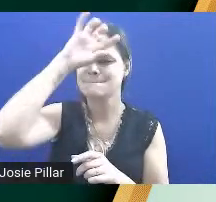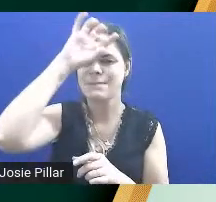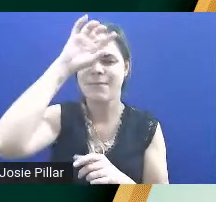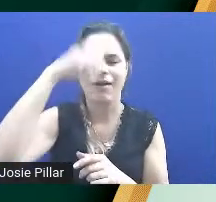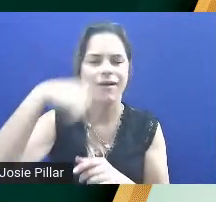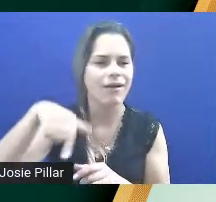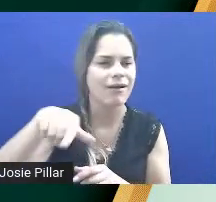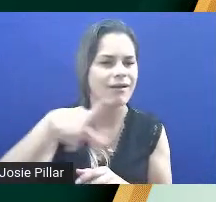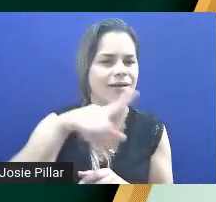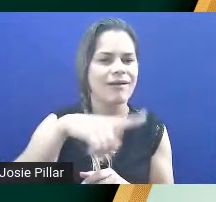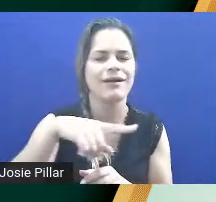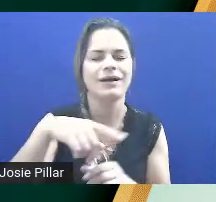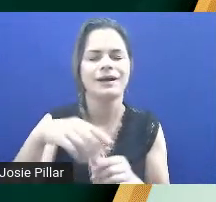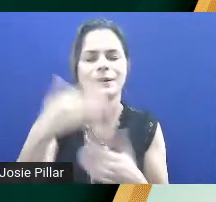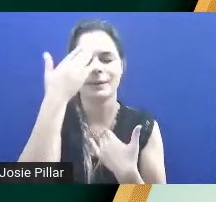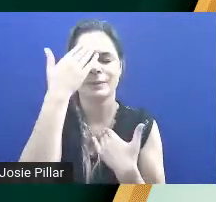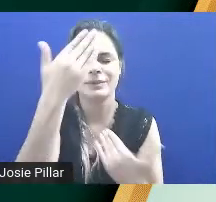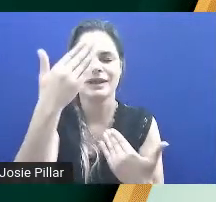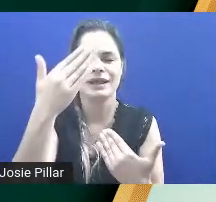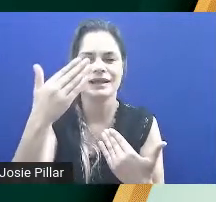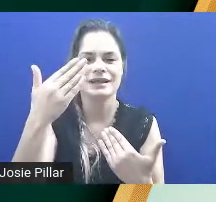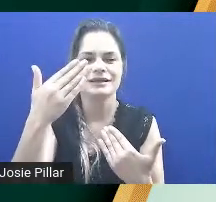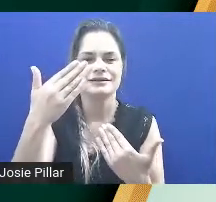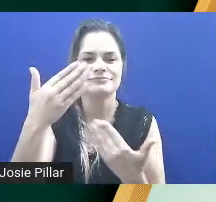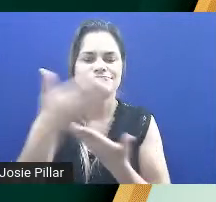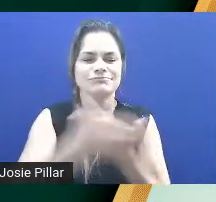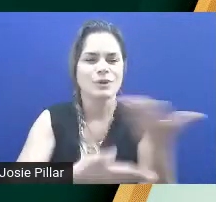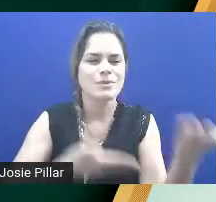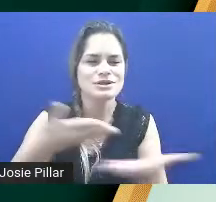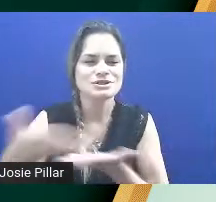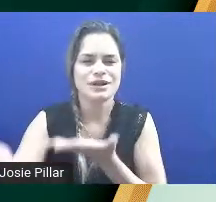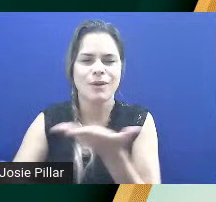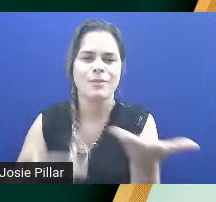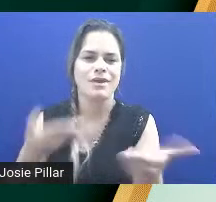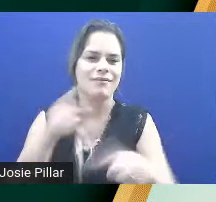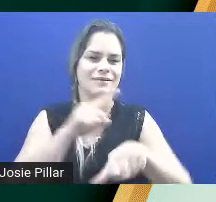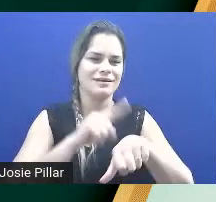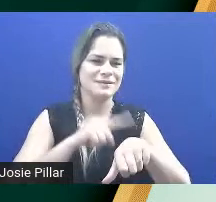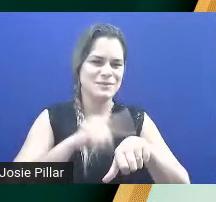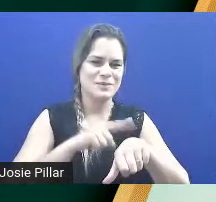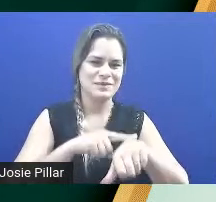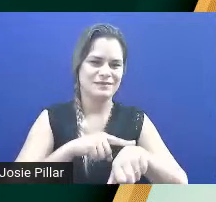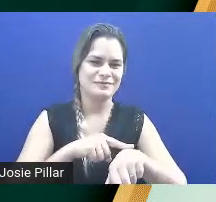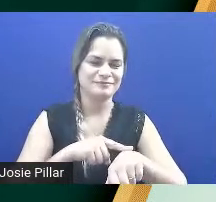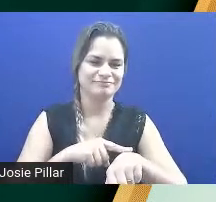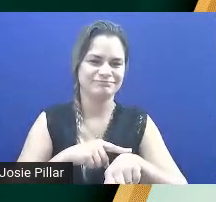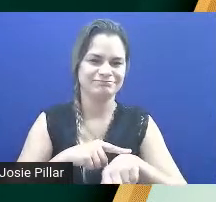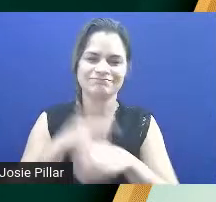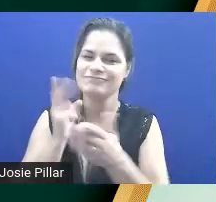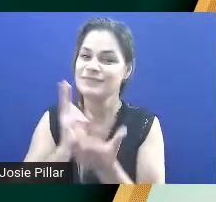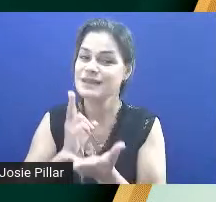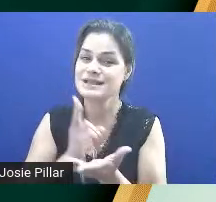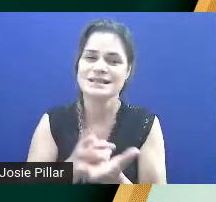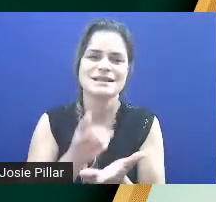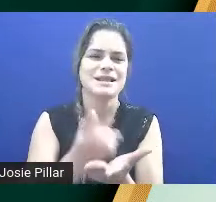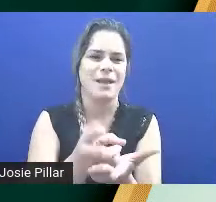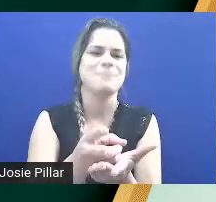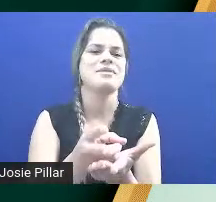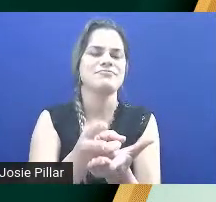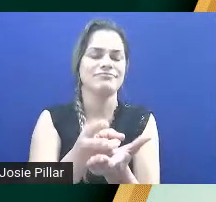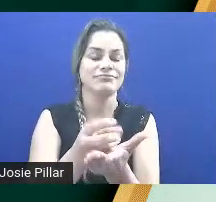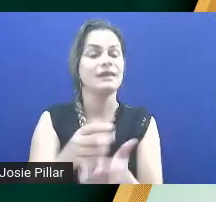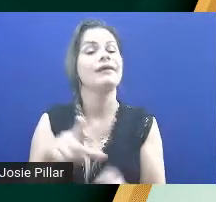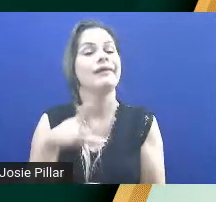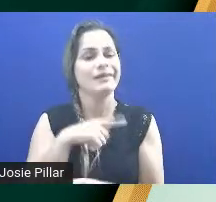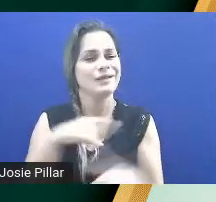por dividirem comigo essa etapa e tantos momentos memoráveis. Levá-los-ei para sempre e tenho muito orgulho em